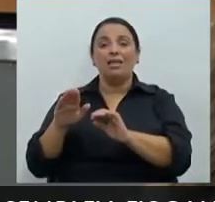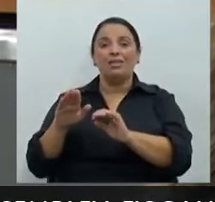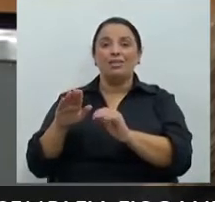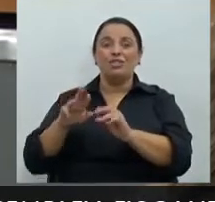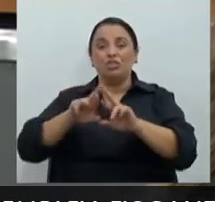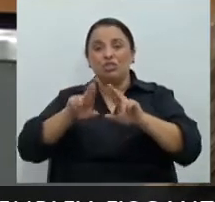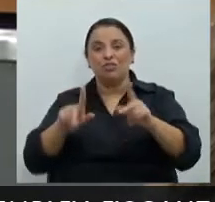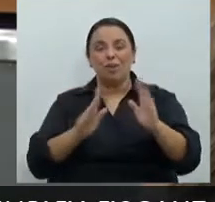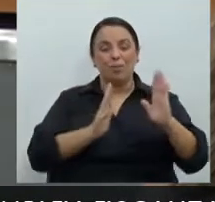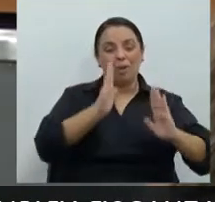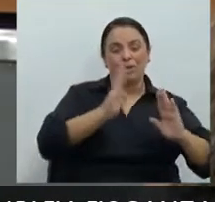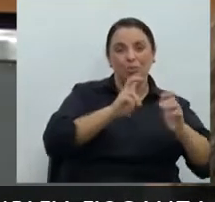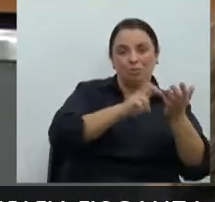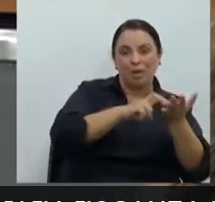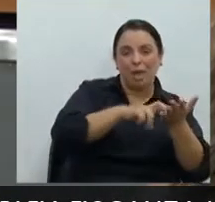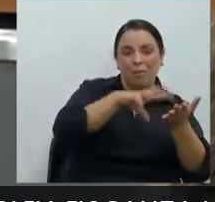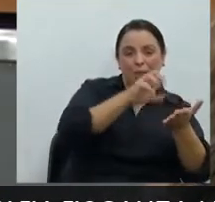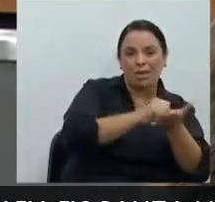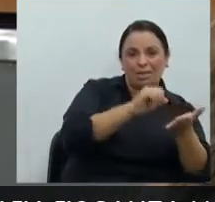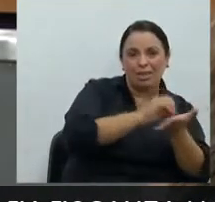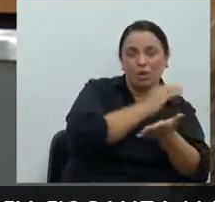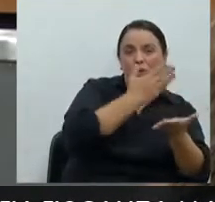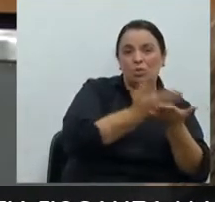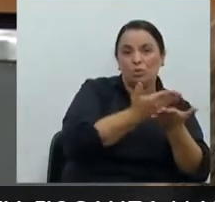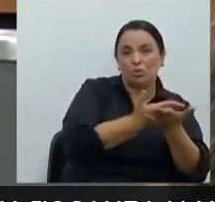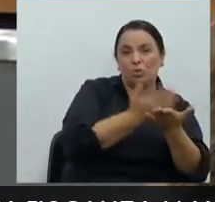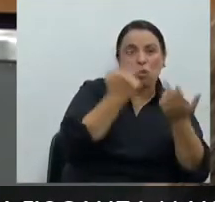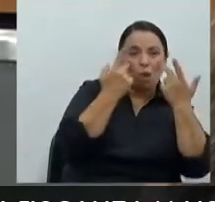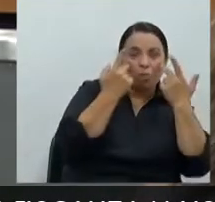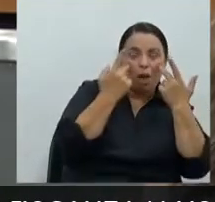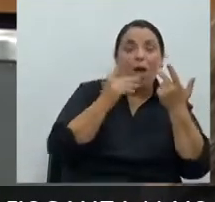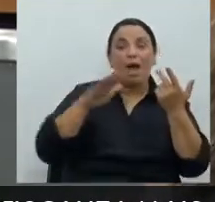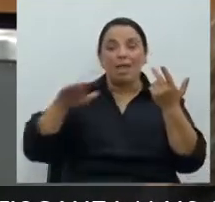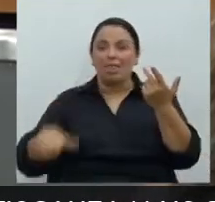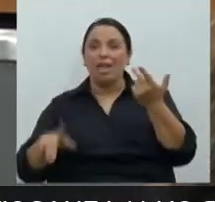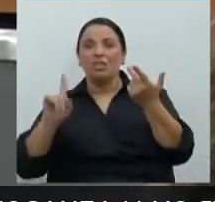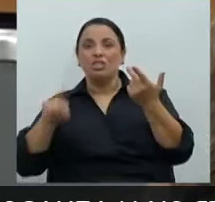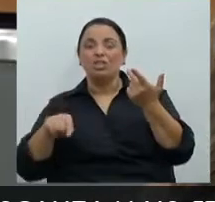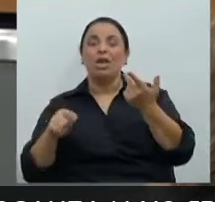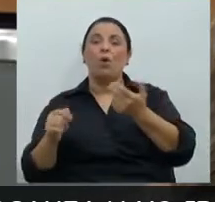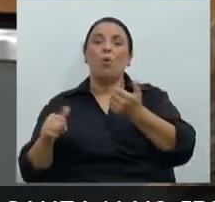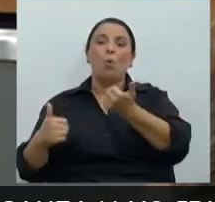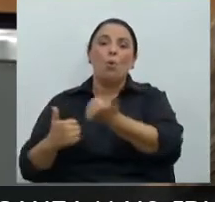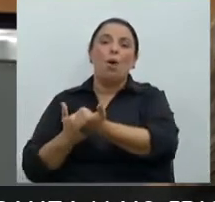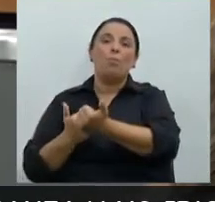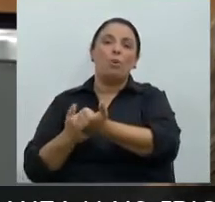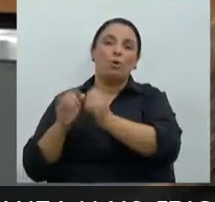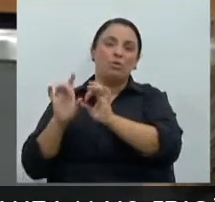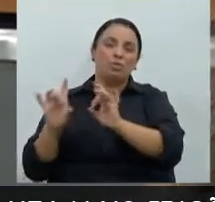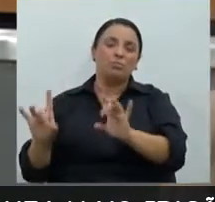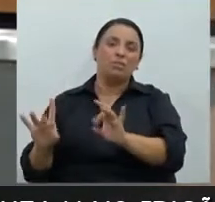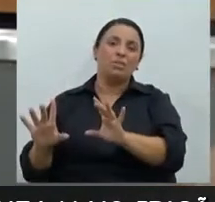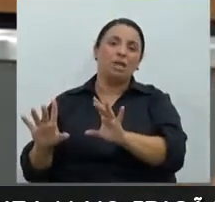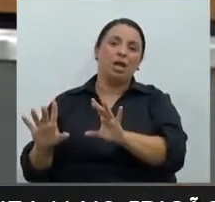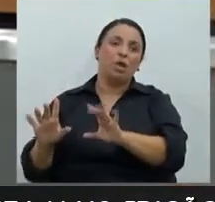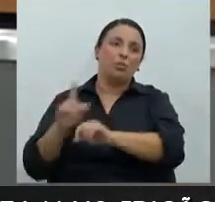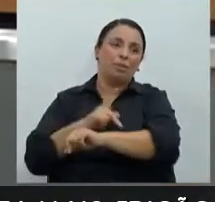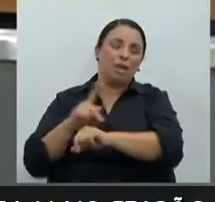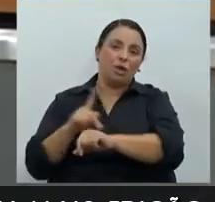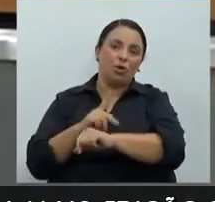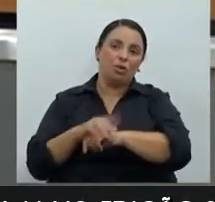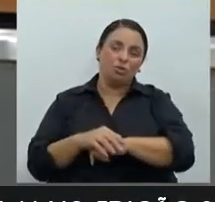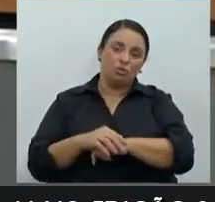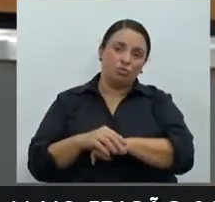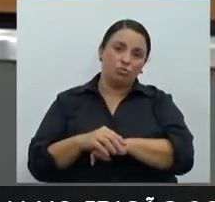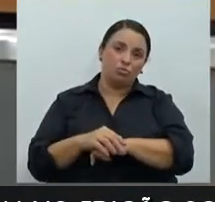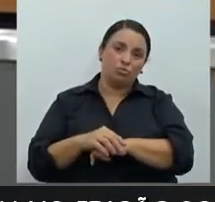aqui, na fala onde eu pude perceber, que eu cheguei um pouco mais tarde, eu pude perceber o que falta